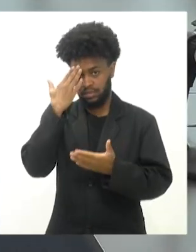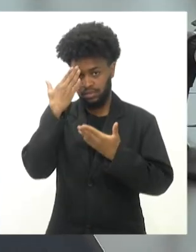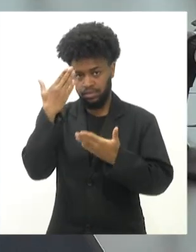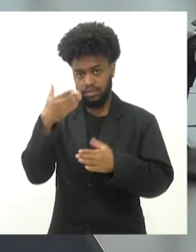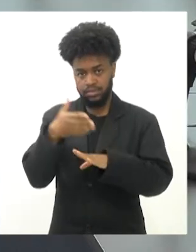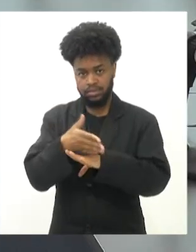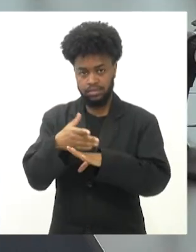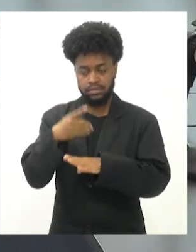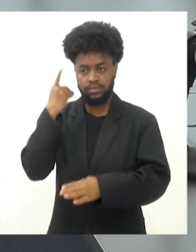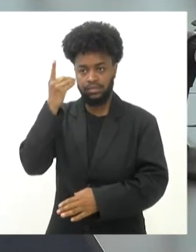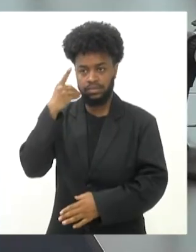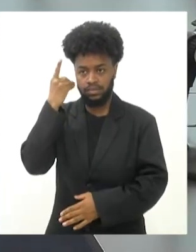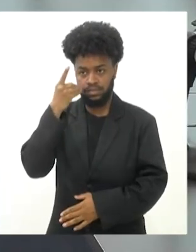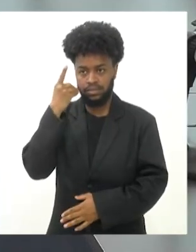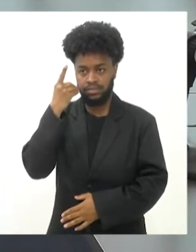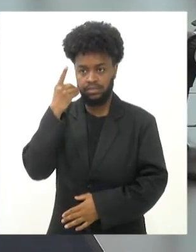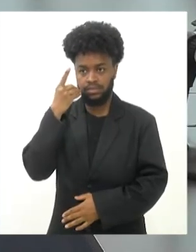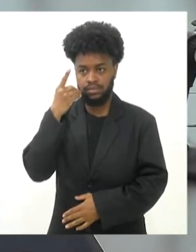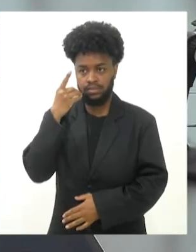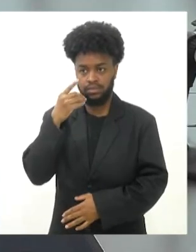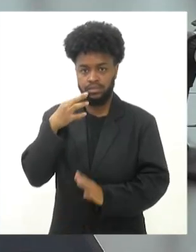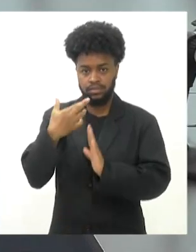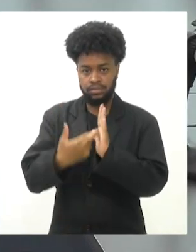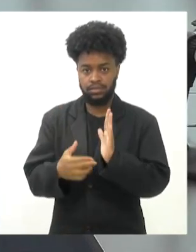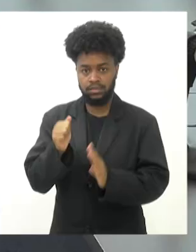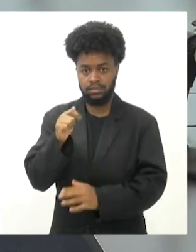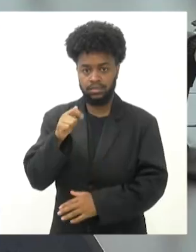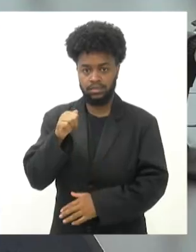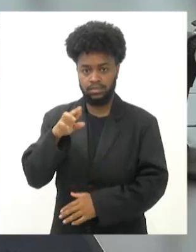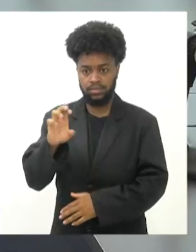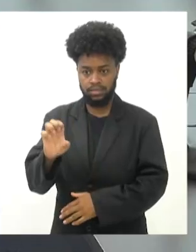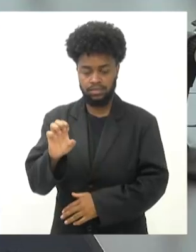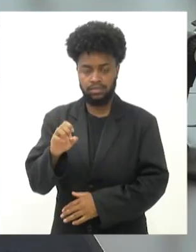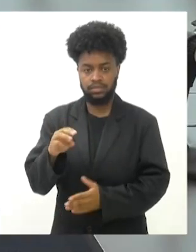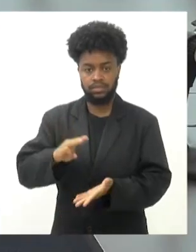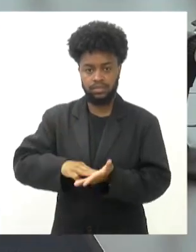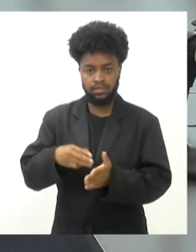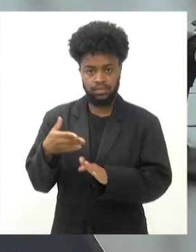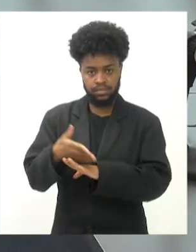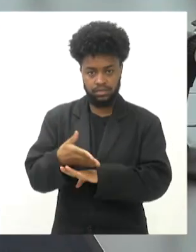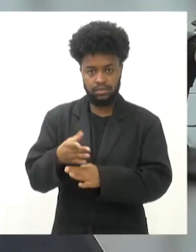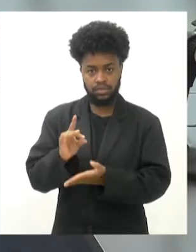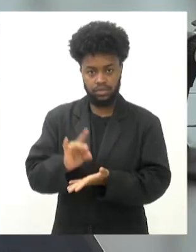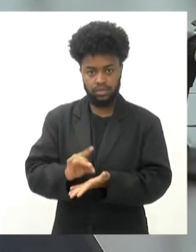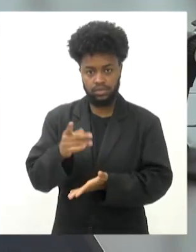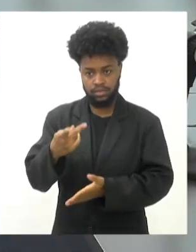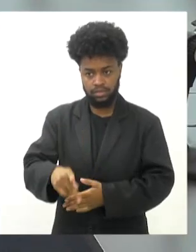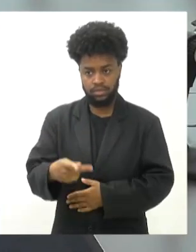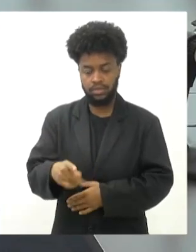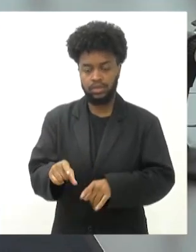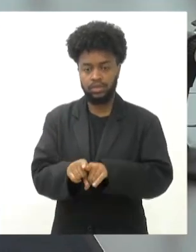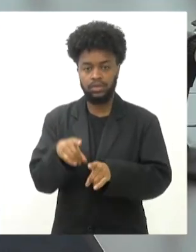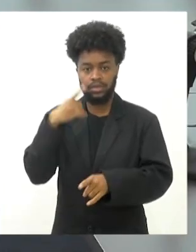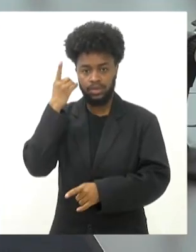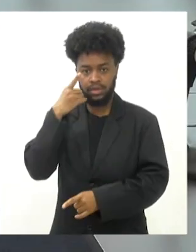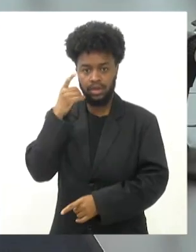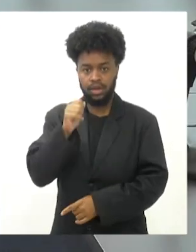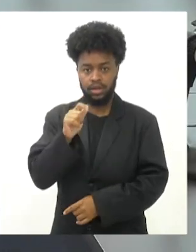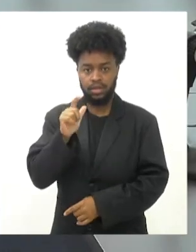dos deputados, deputado relator Alexandre Knoploch, membro titular efetivo, deputado Alan